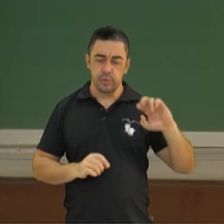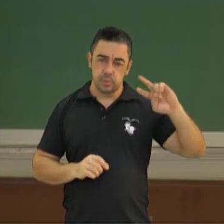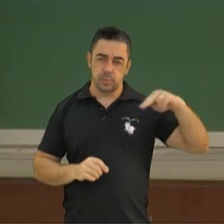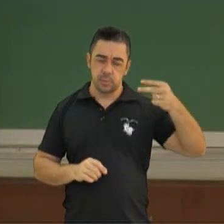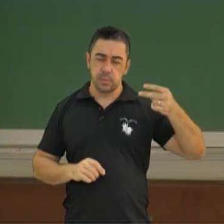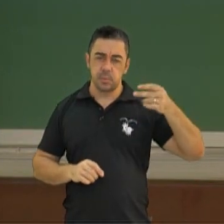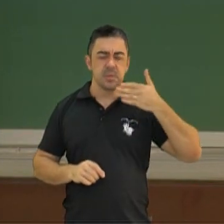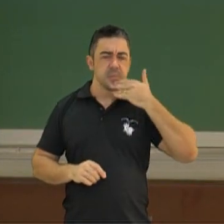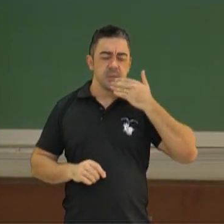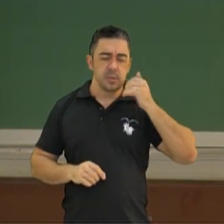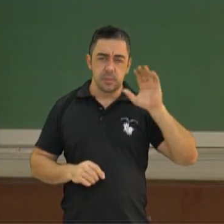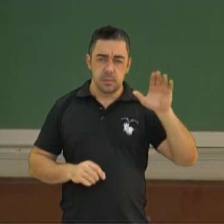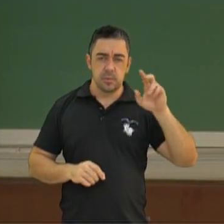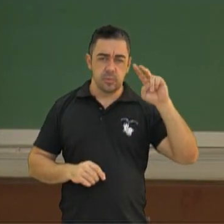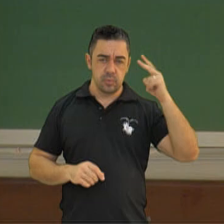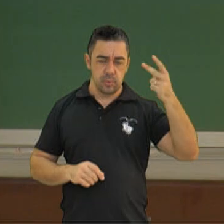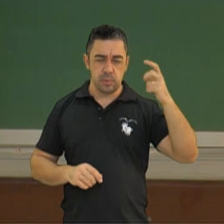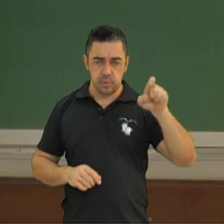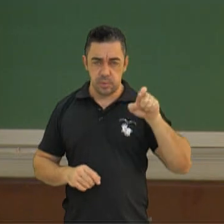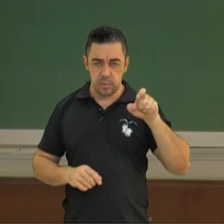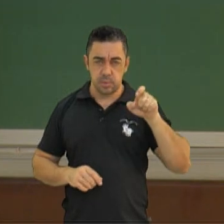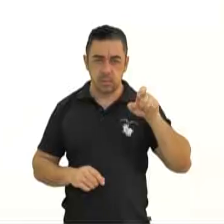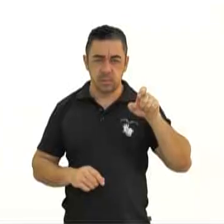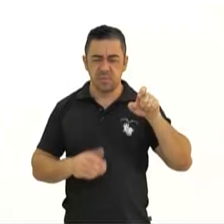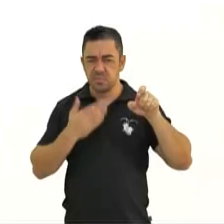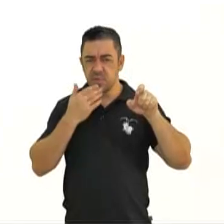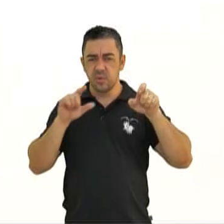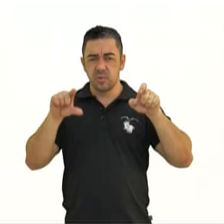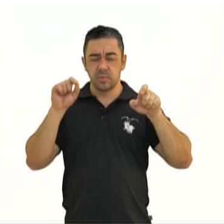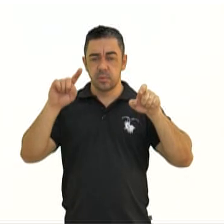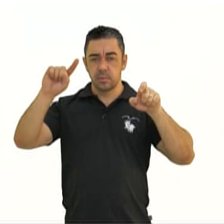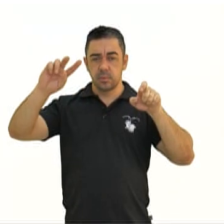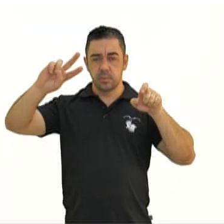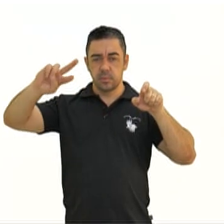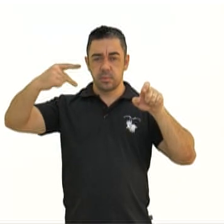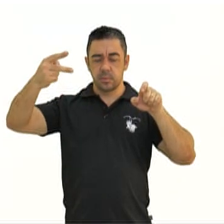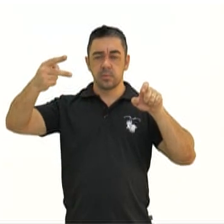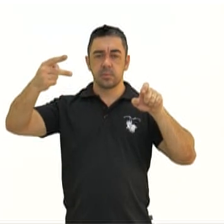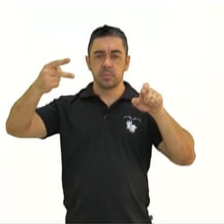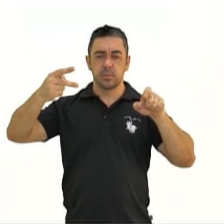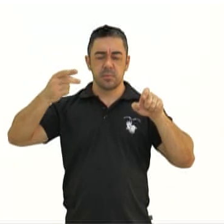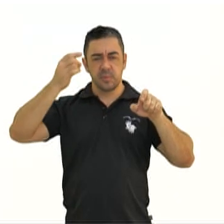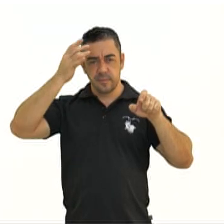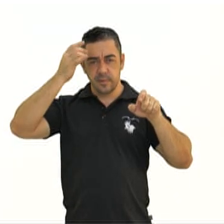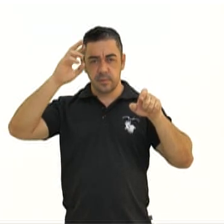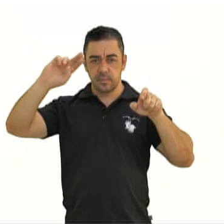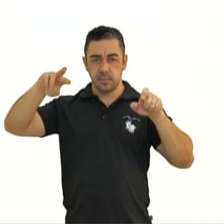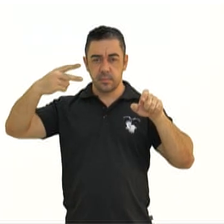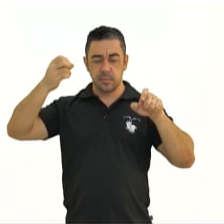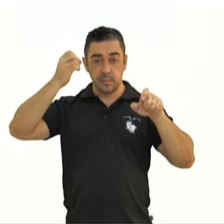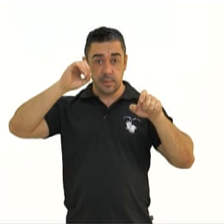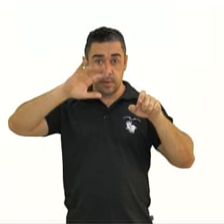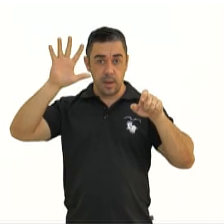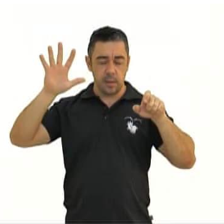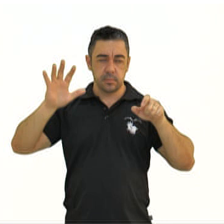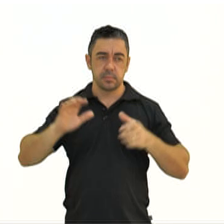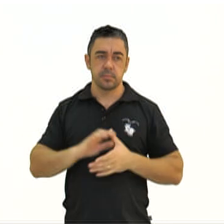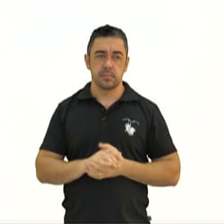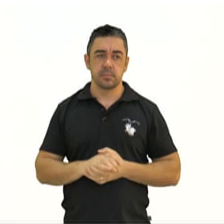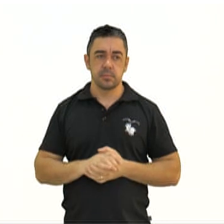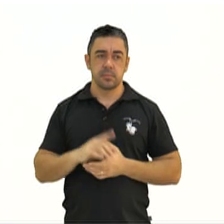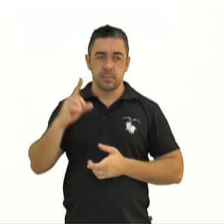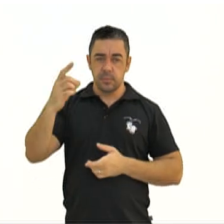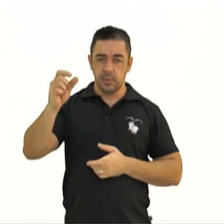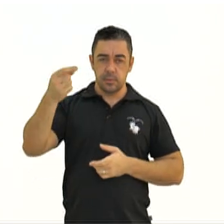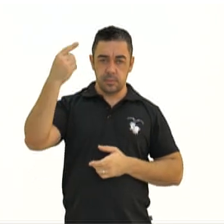também, tá? Colocar o x em cima e o 2 embaixo. Mas eu prefiro inverter a que tem números, que parece que fica mais claro pra gente. Ó, o 16 foi